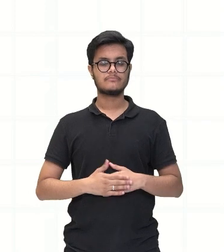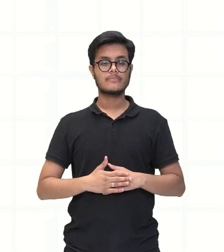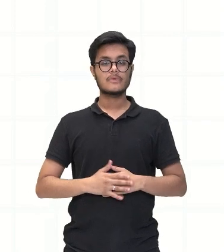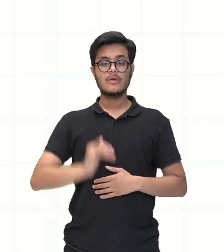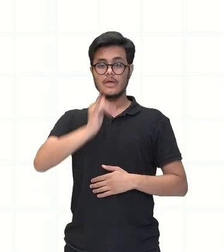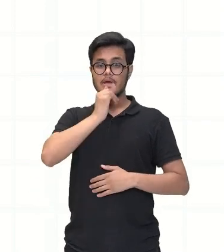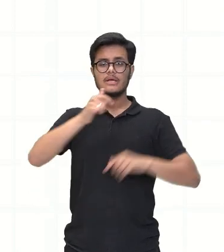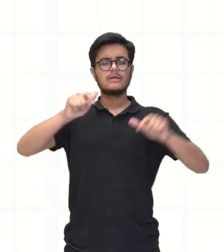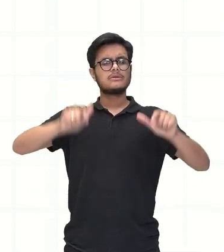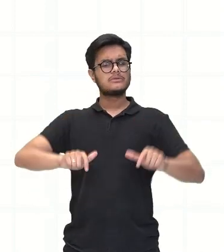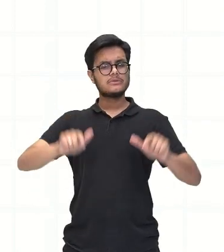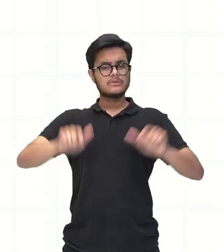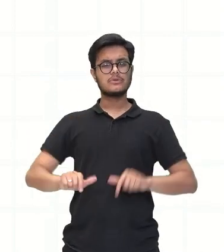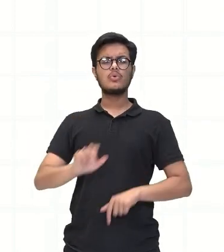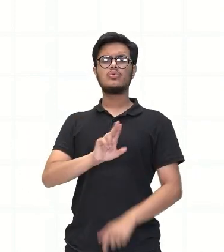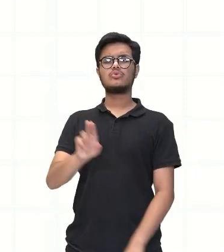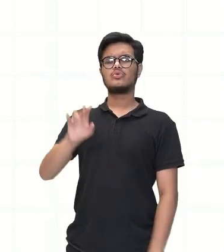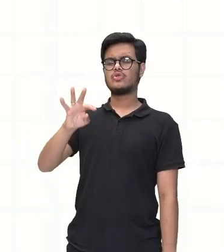conhecido como